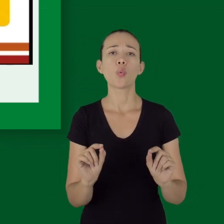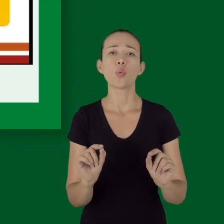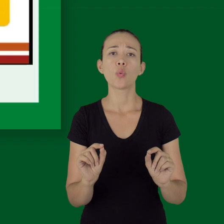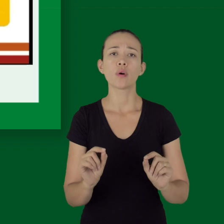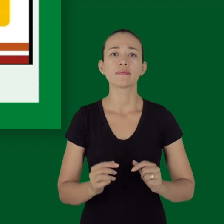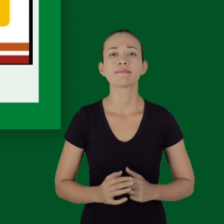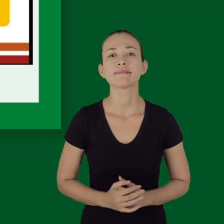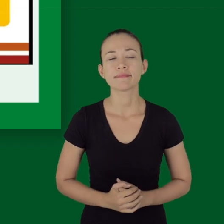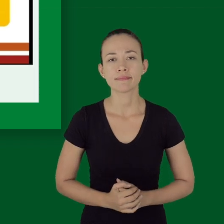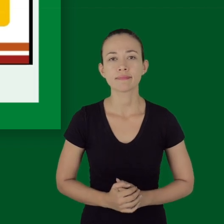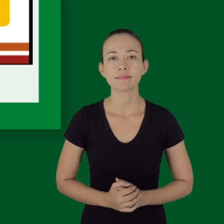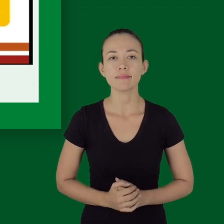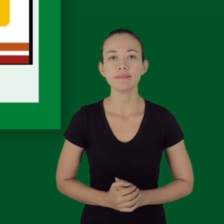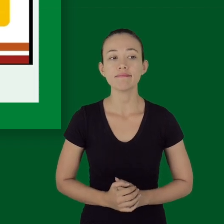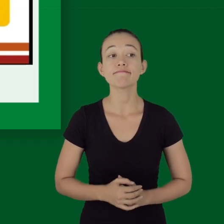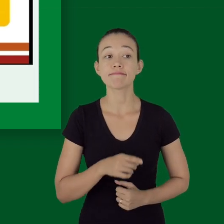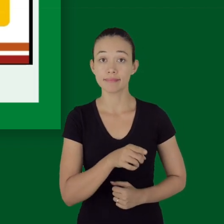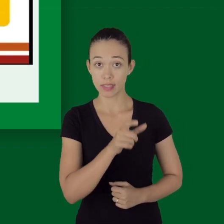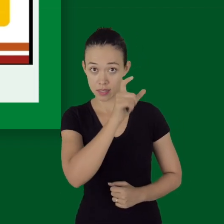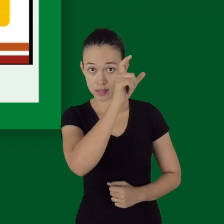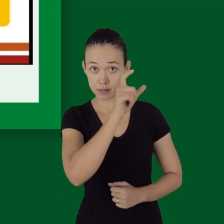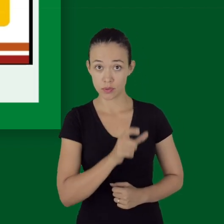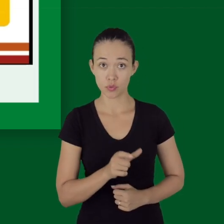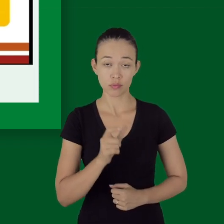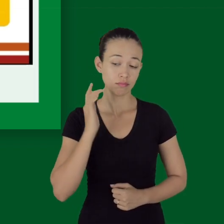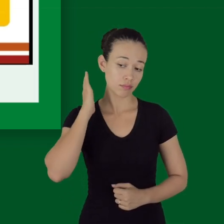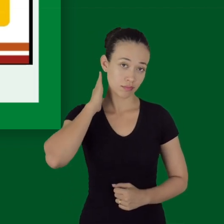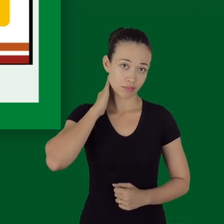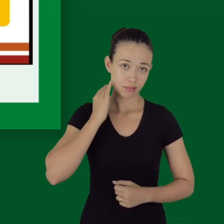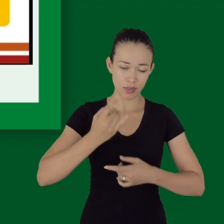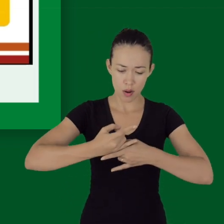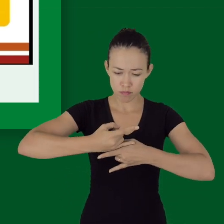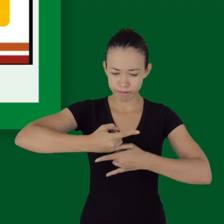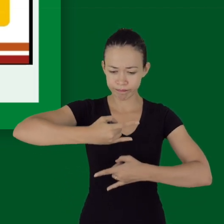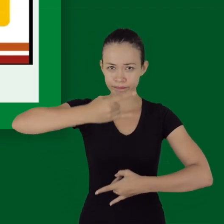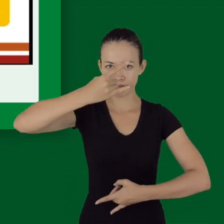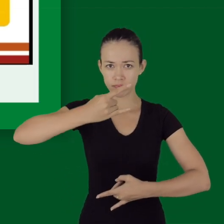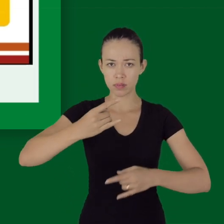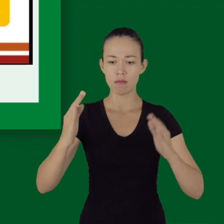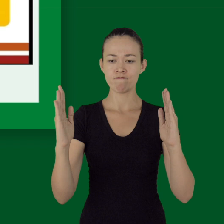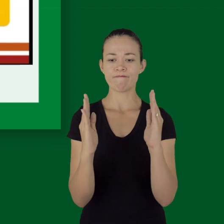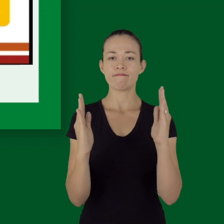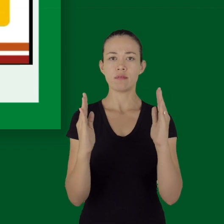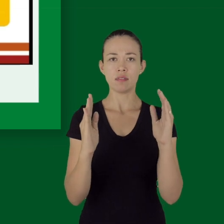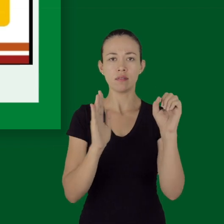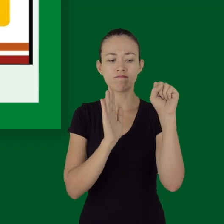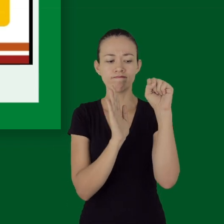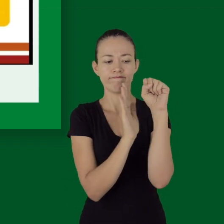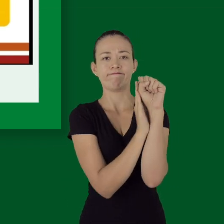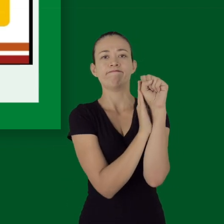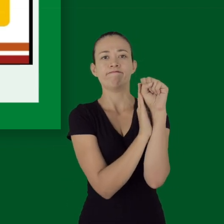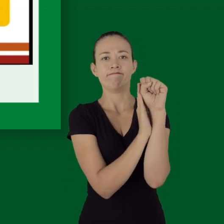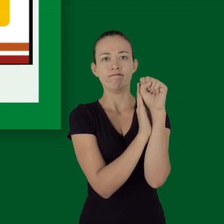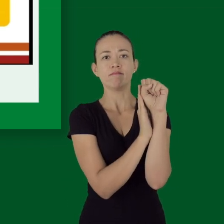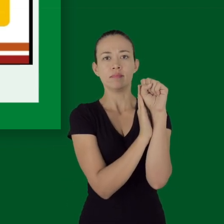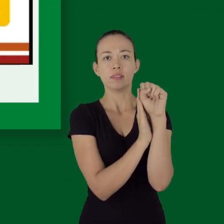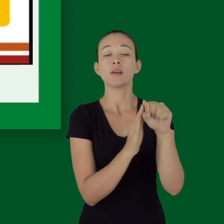Restringir essa coluna e fazer uma abordagem extremamente cuidadosa em relação